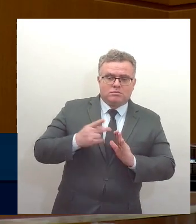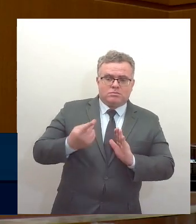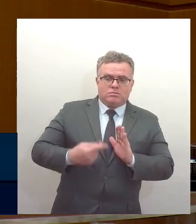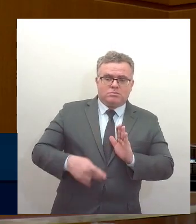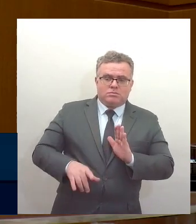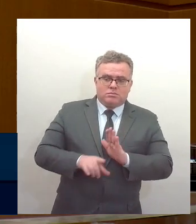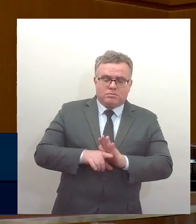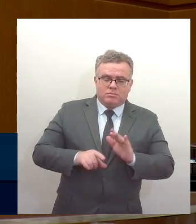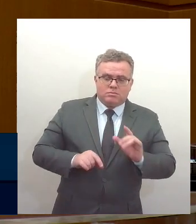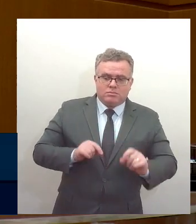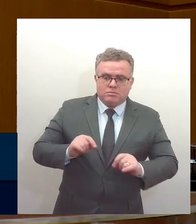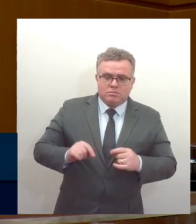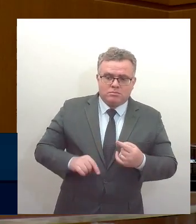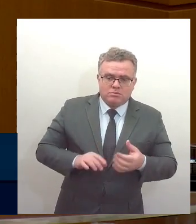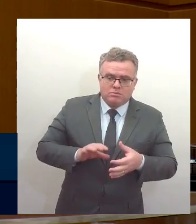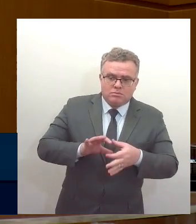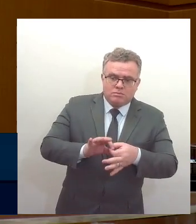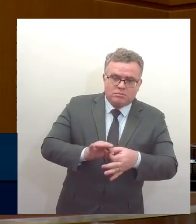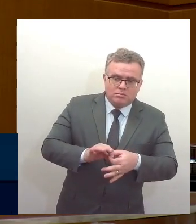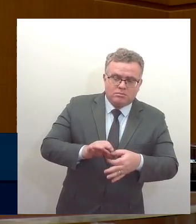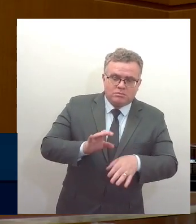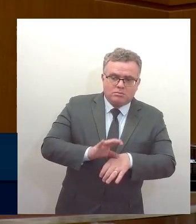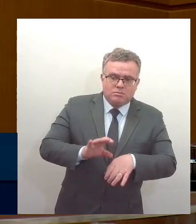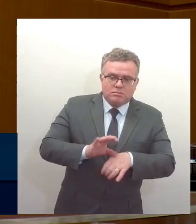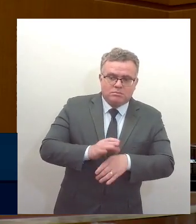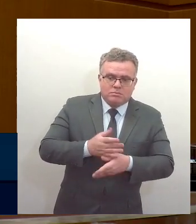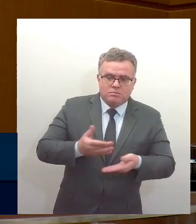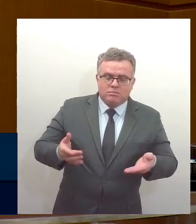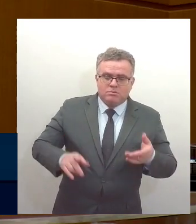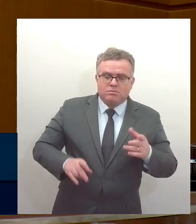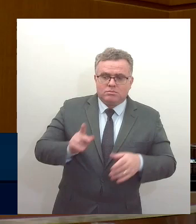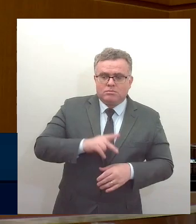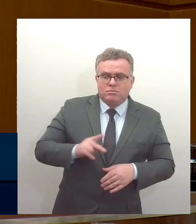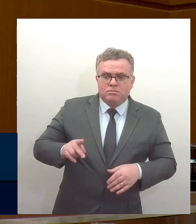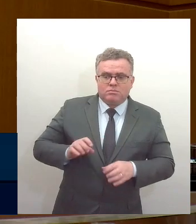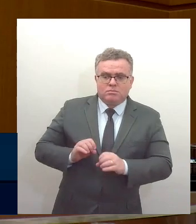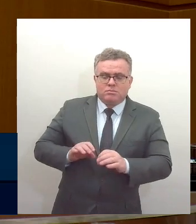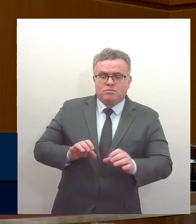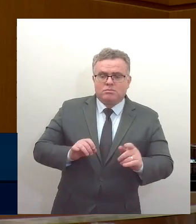da educação para poder estar lidando com essas crianças, ainda não foi